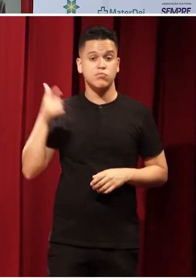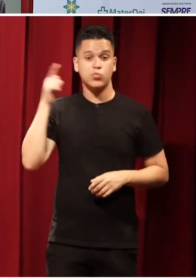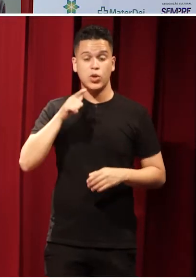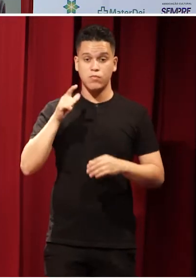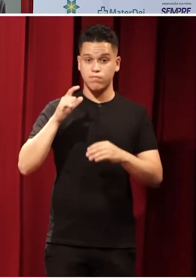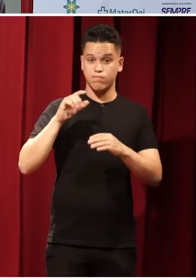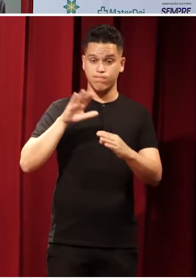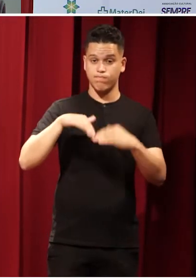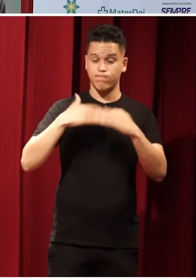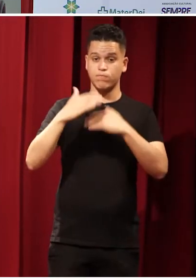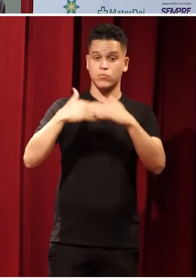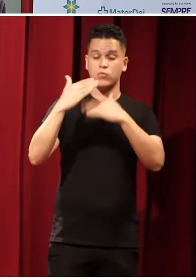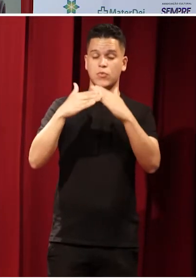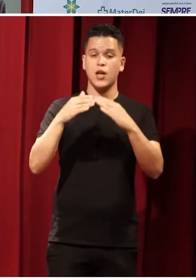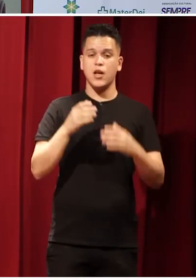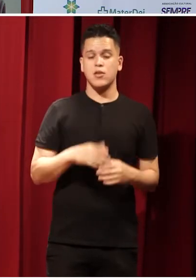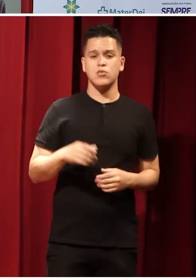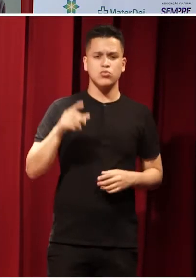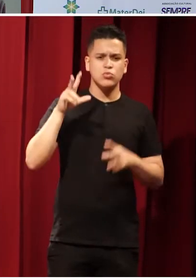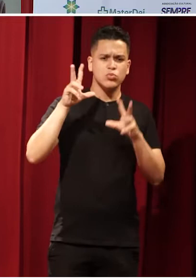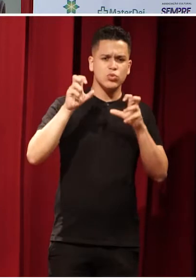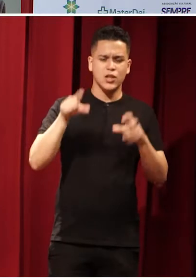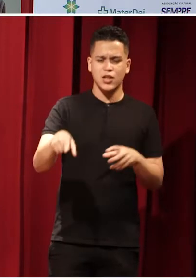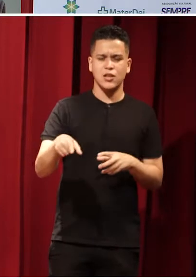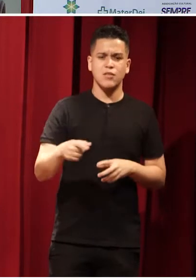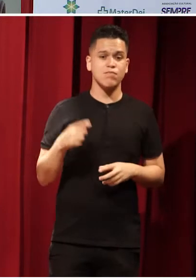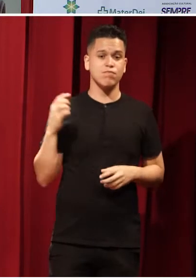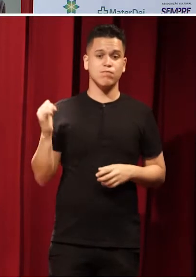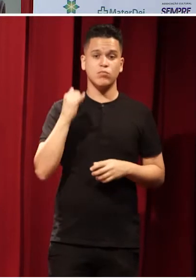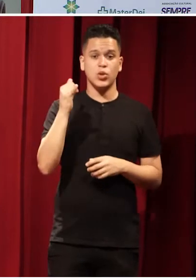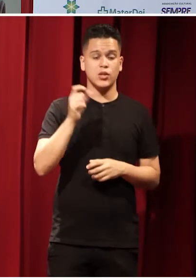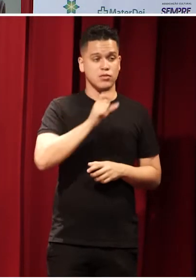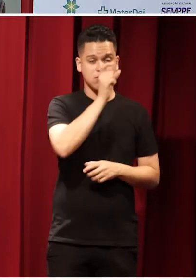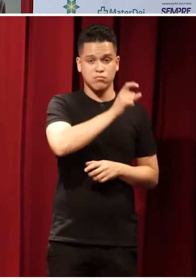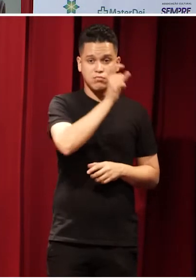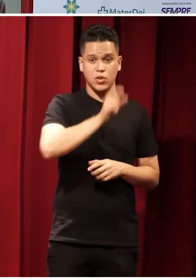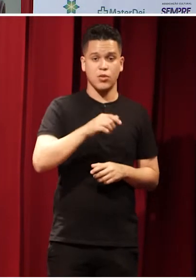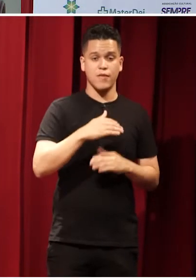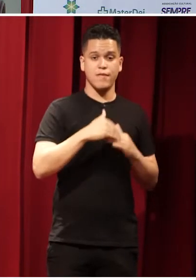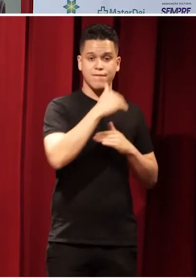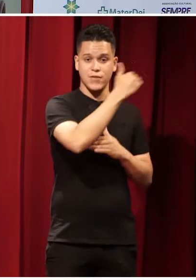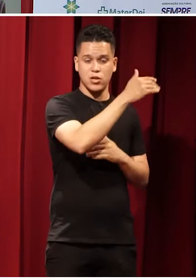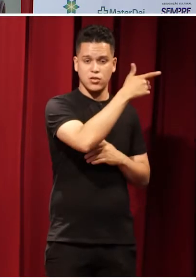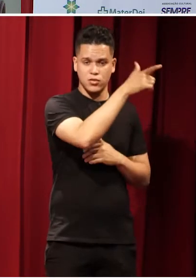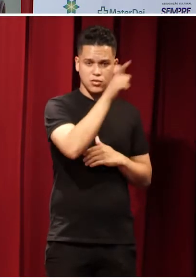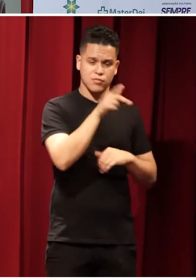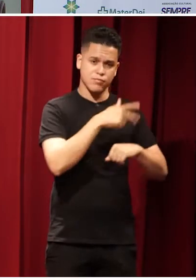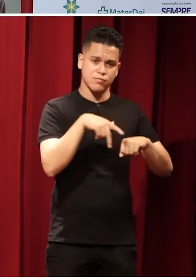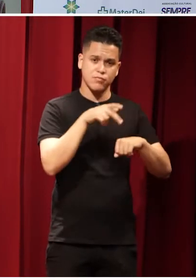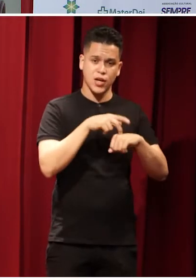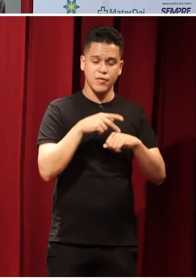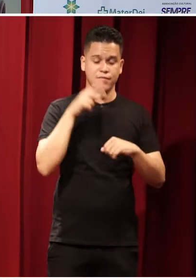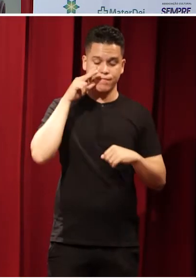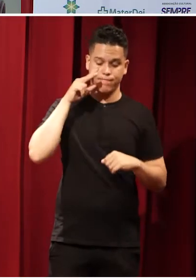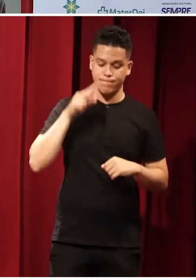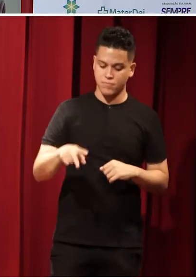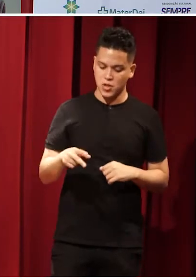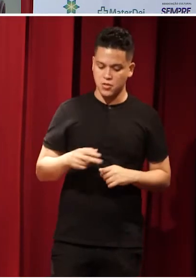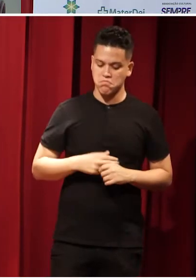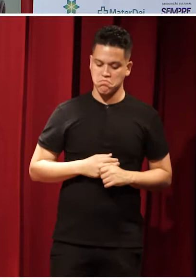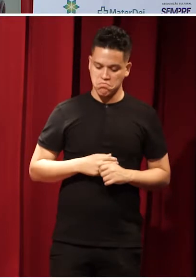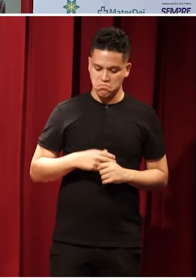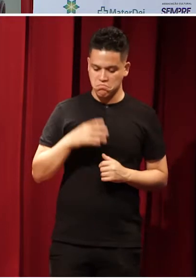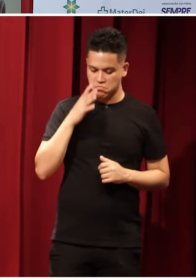num conhecimento cada vez mais internacionalmente reconhecido. Aliás,